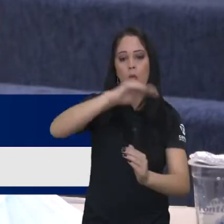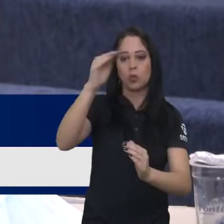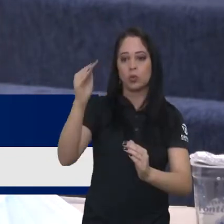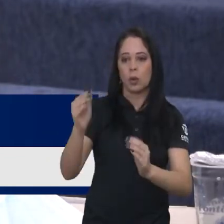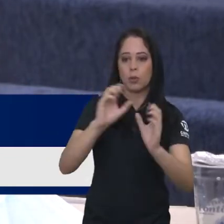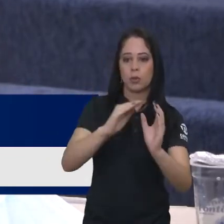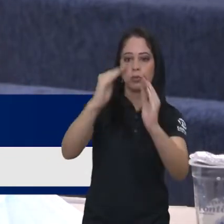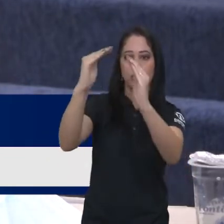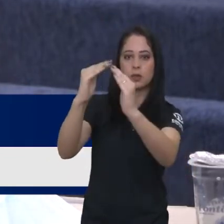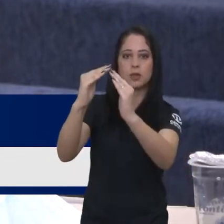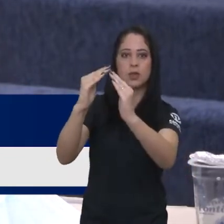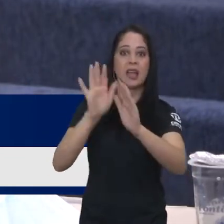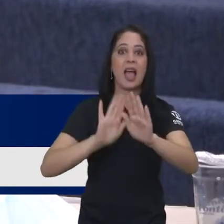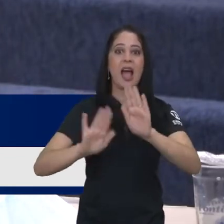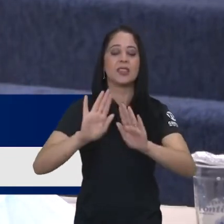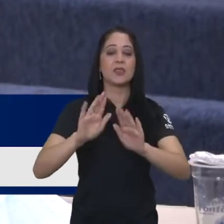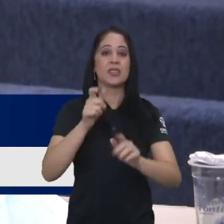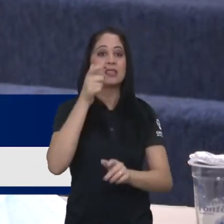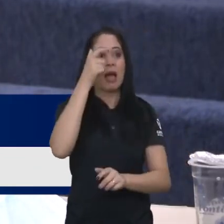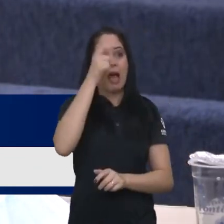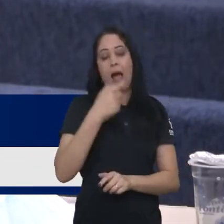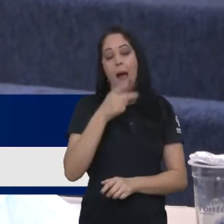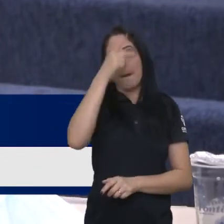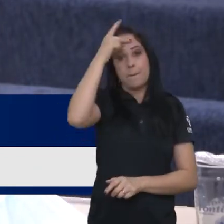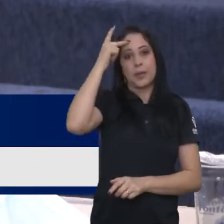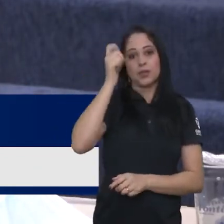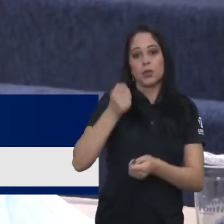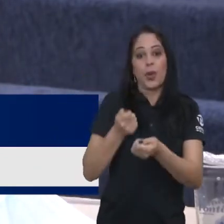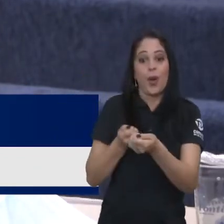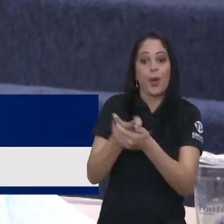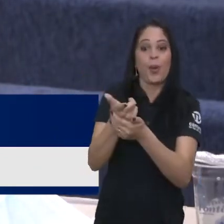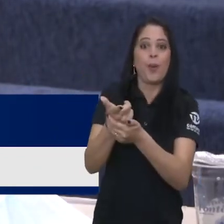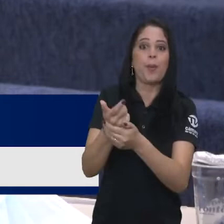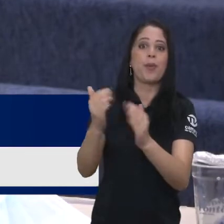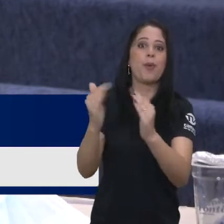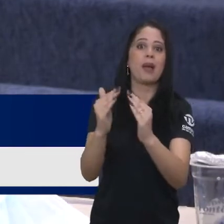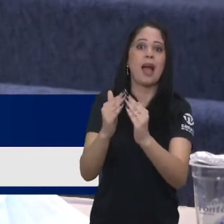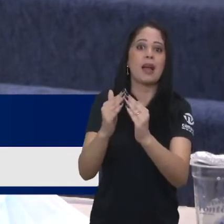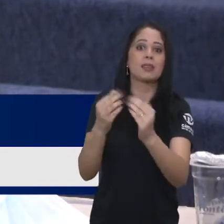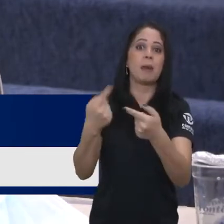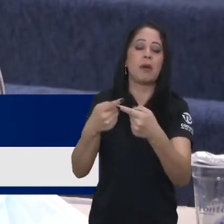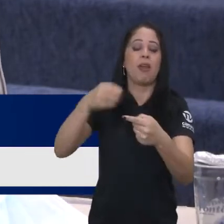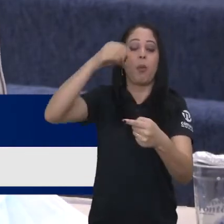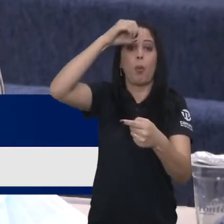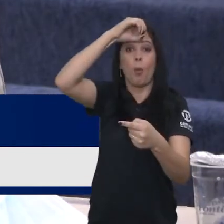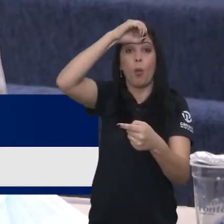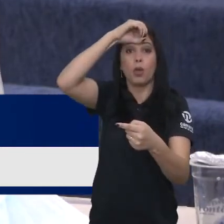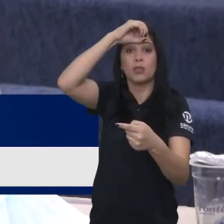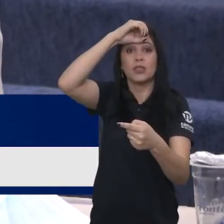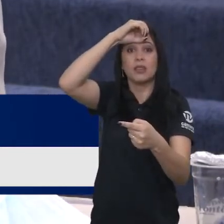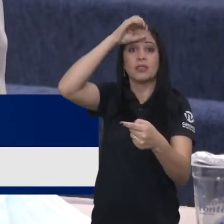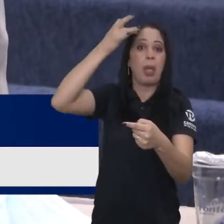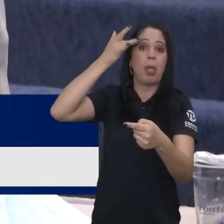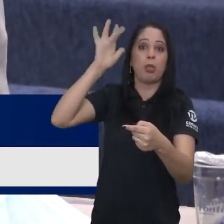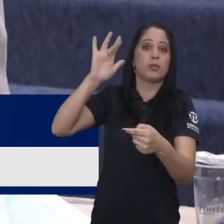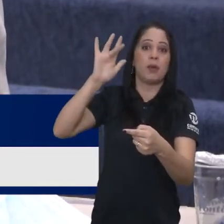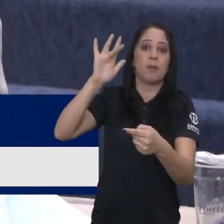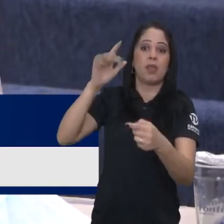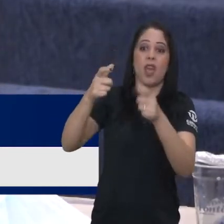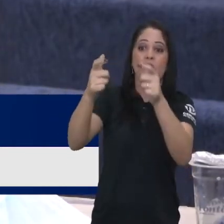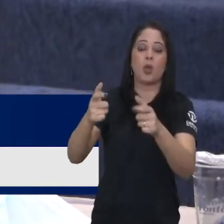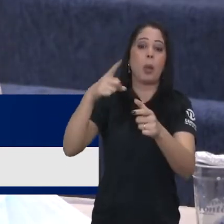compraram, às vezes, na inocência, sem saber que ali era uma área de risco, e a grande questão é,